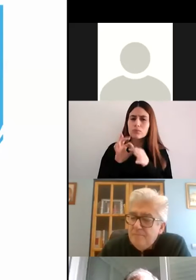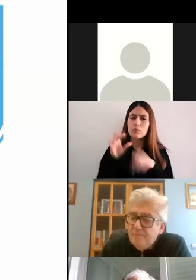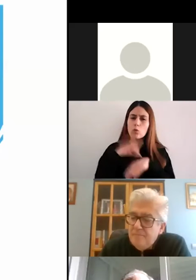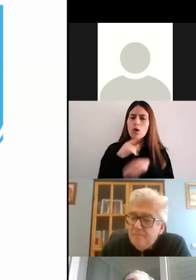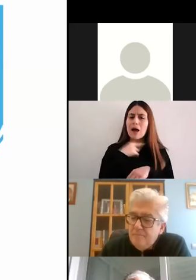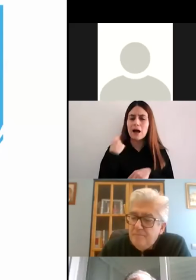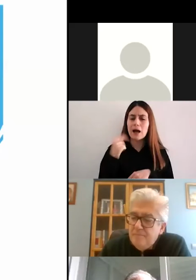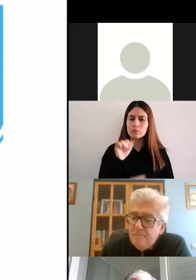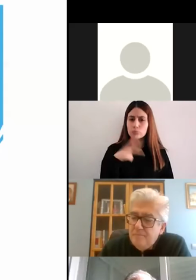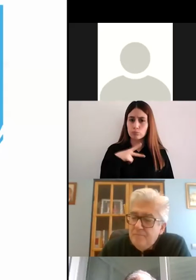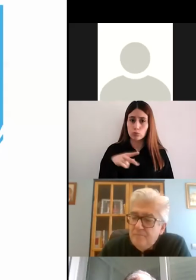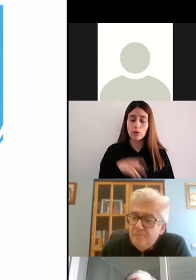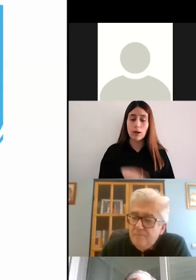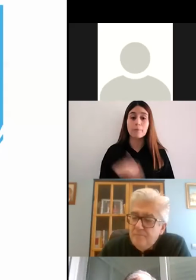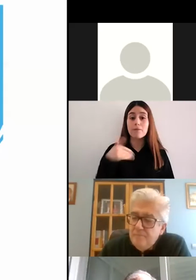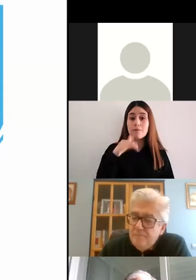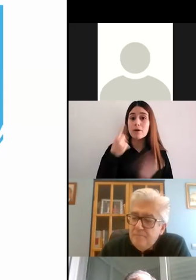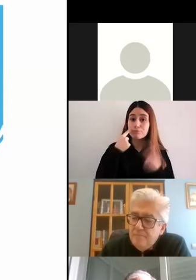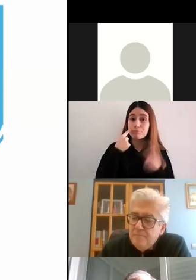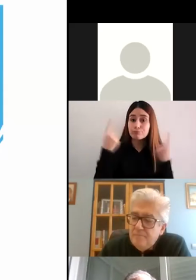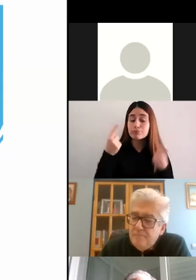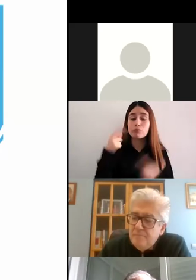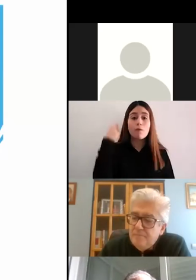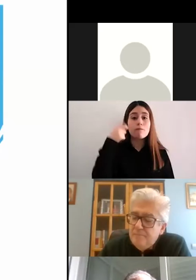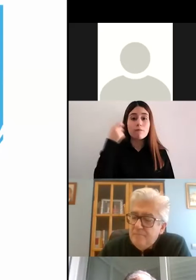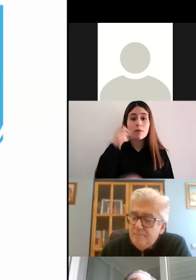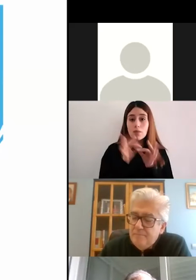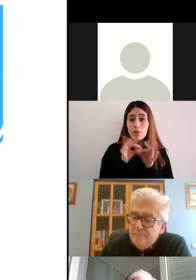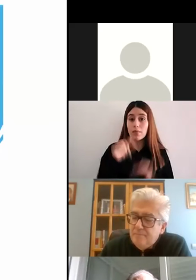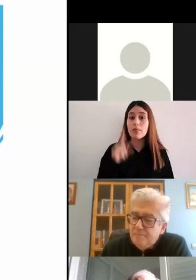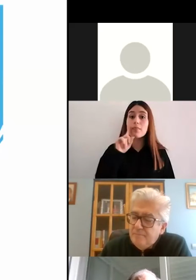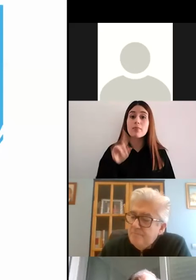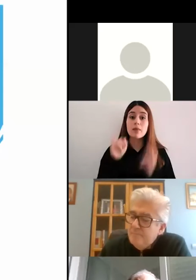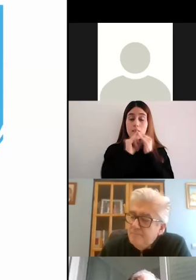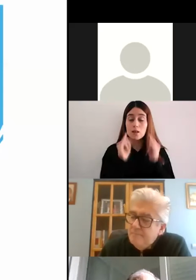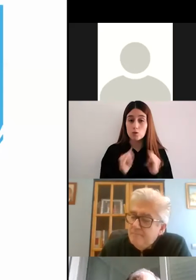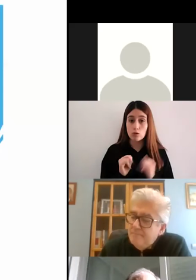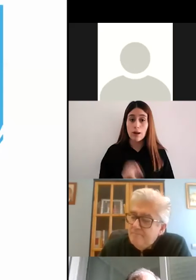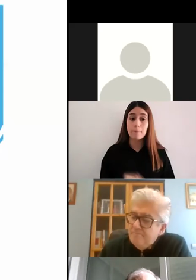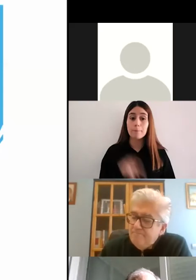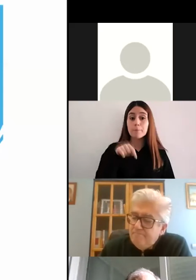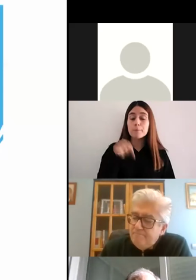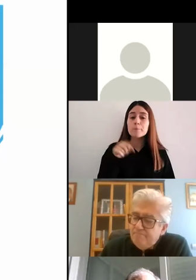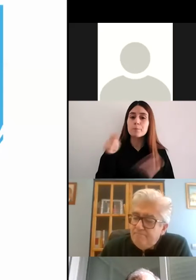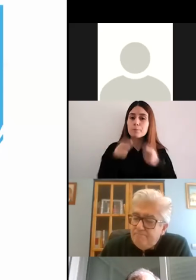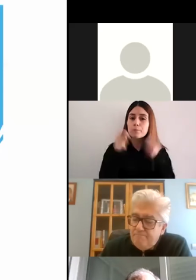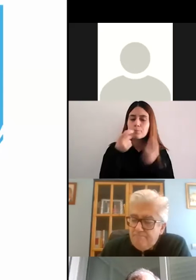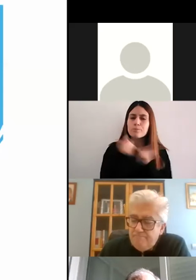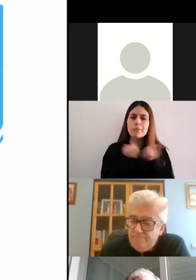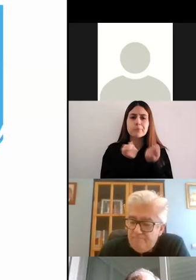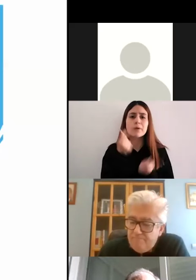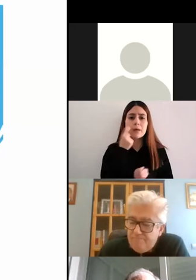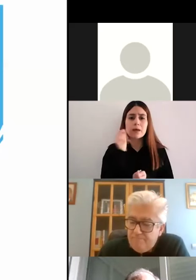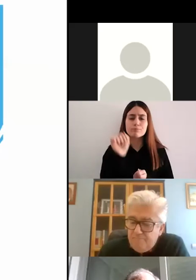passado um vídeo comemorativo deste Dia Internacional. A organização deste evento foi realizada por uma equipa de